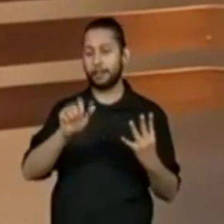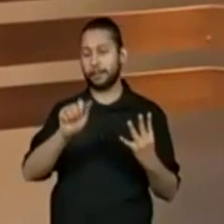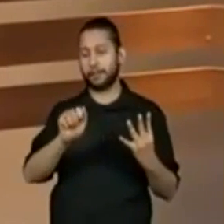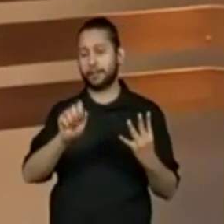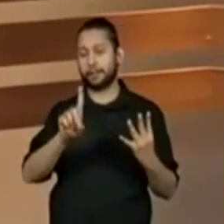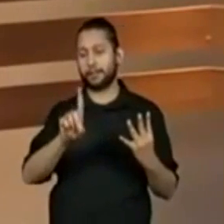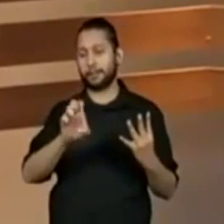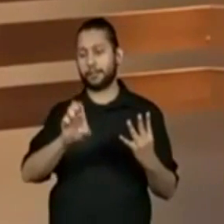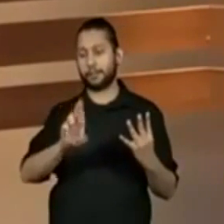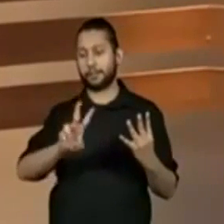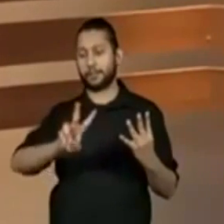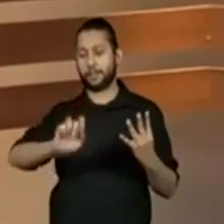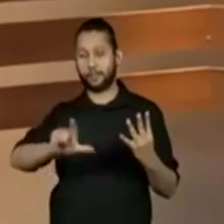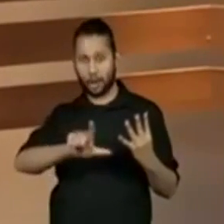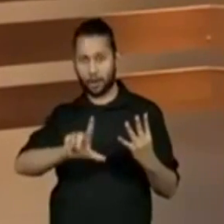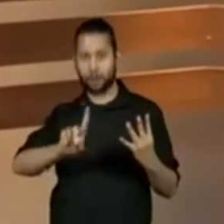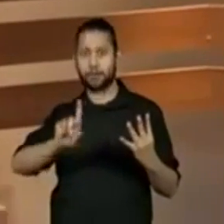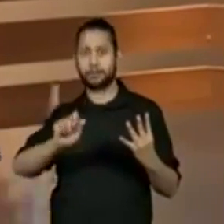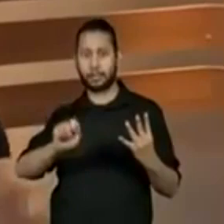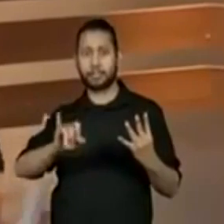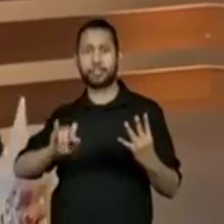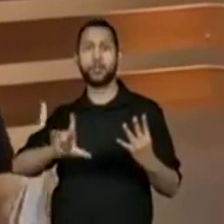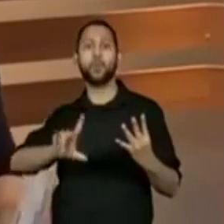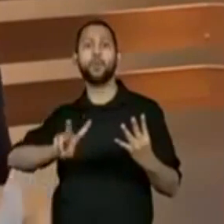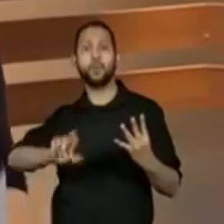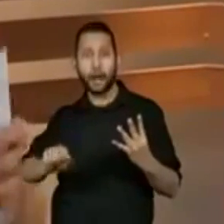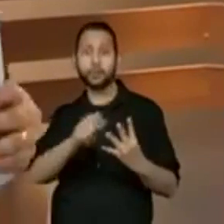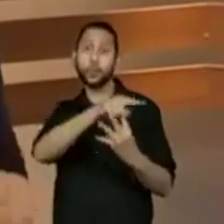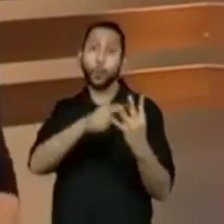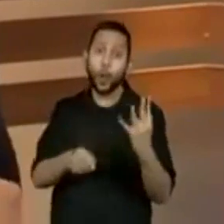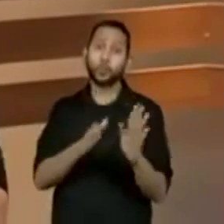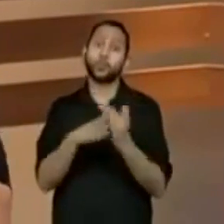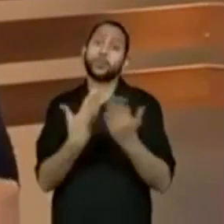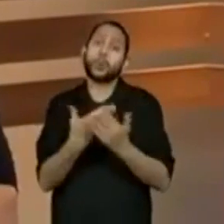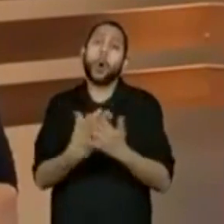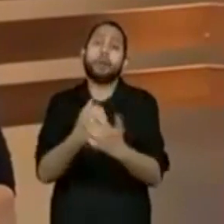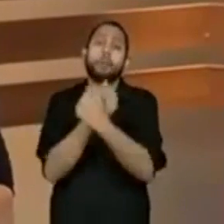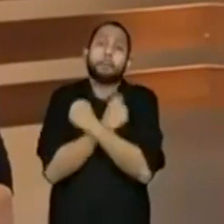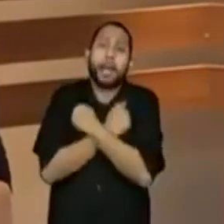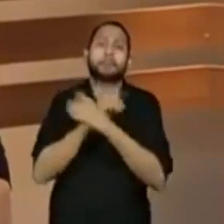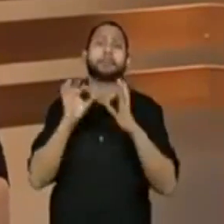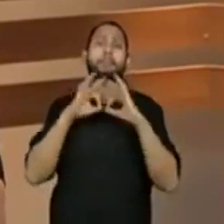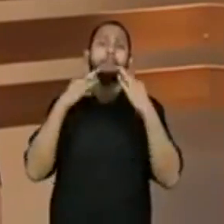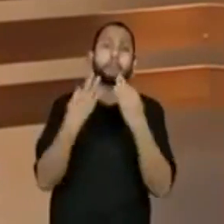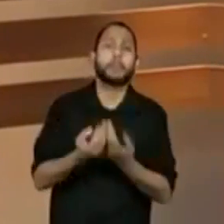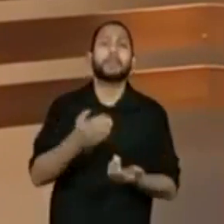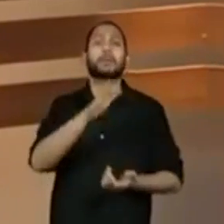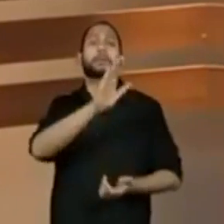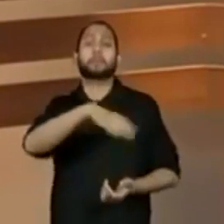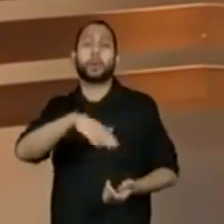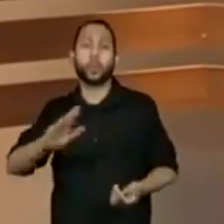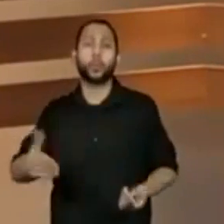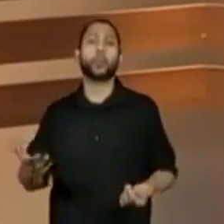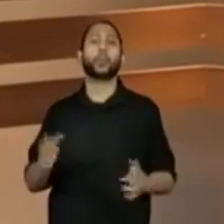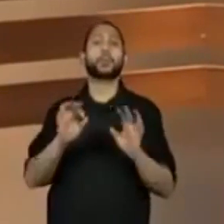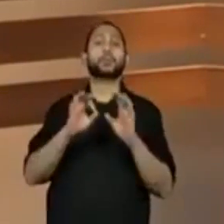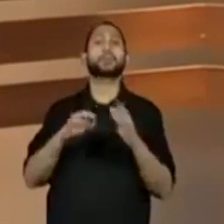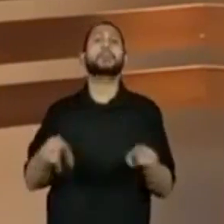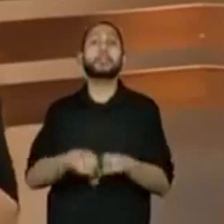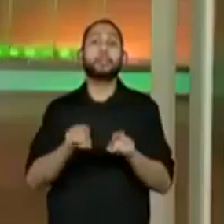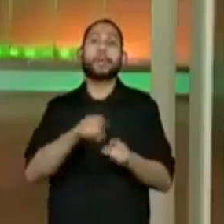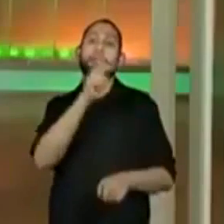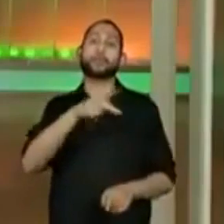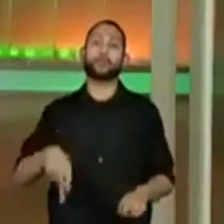Aderval da Silva. Pessoal, muito obrigada por estar mais um dia aqui conosco no Centro de Mídias. Certo,